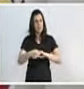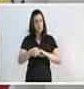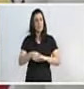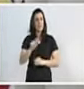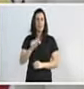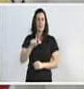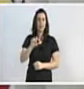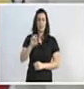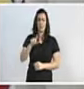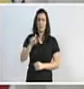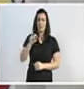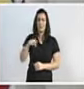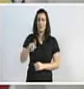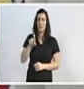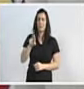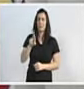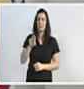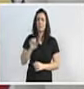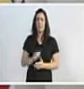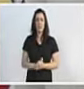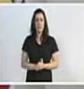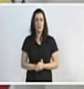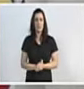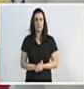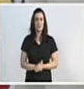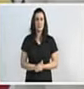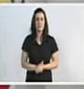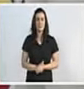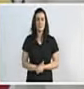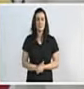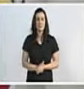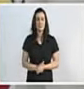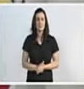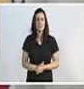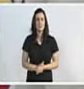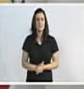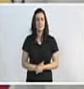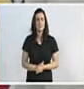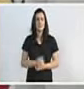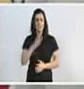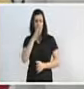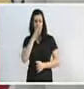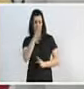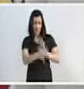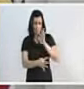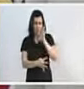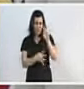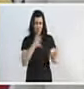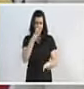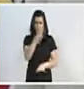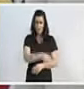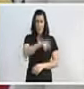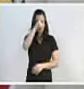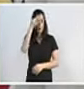José, que diferente da maioria dos outros da imprensa, que ficam criticando, né, o